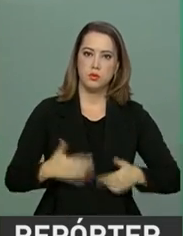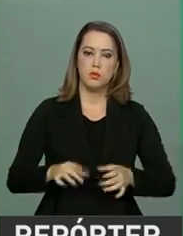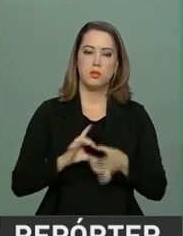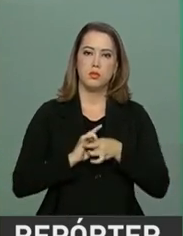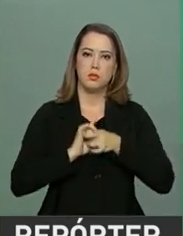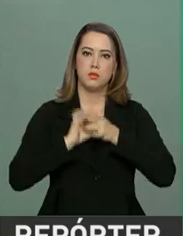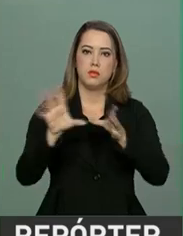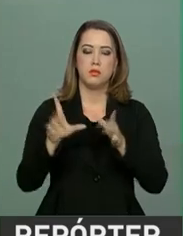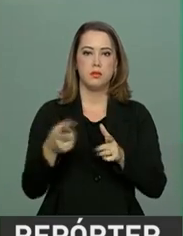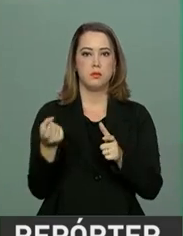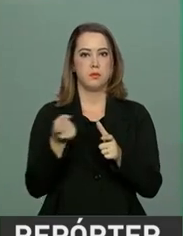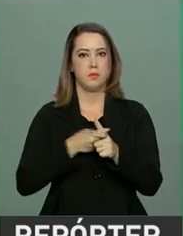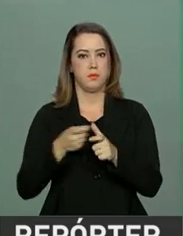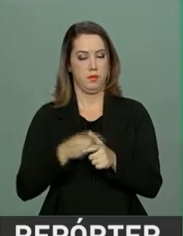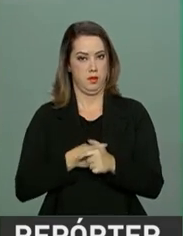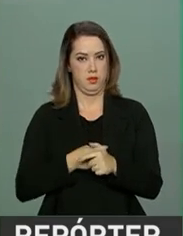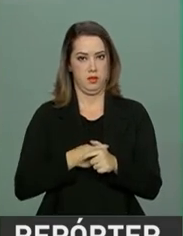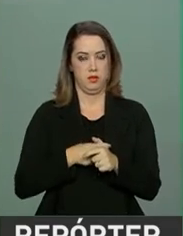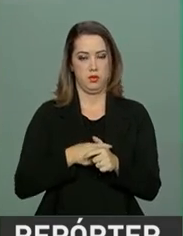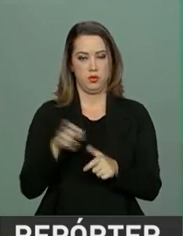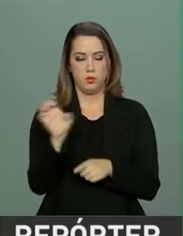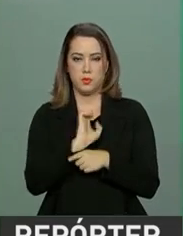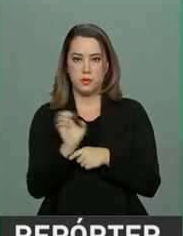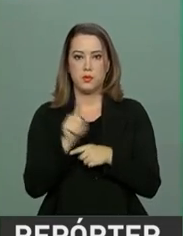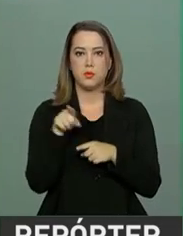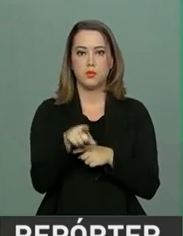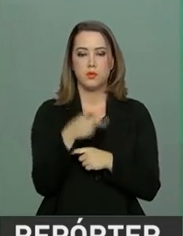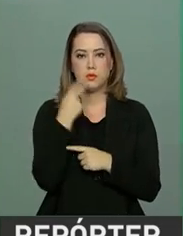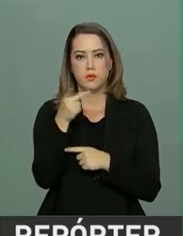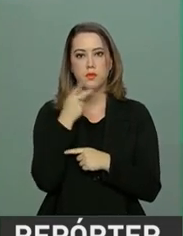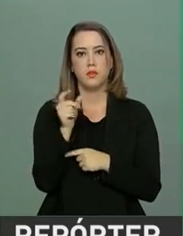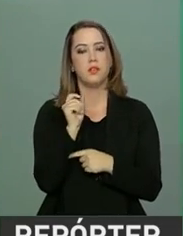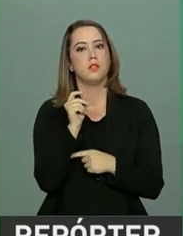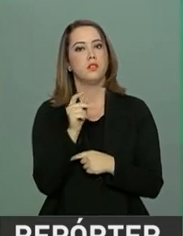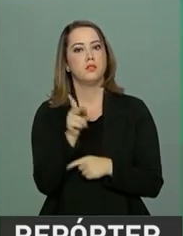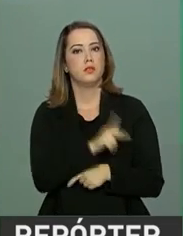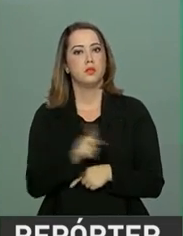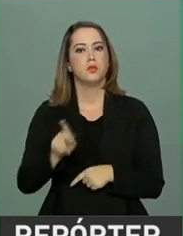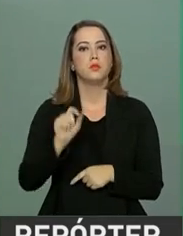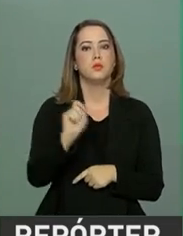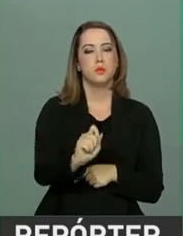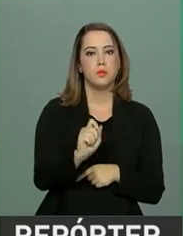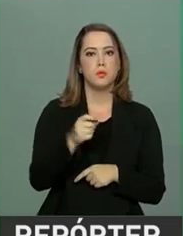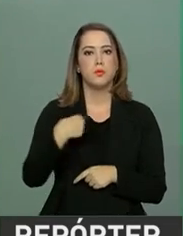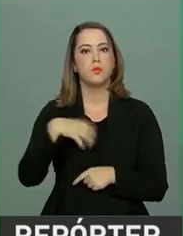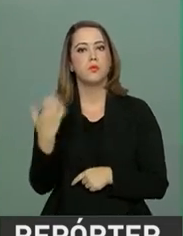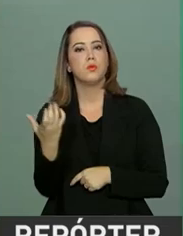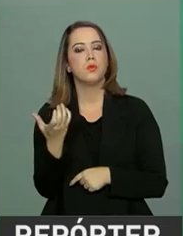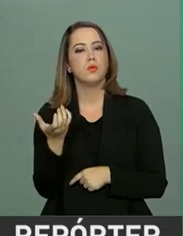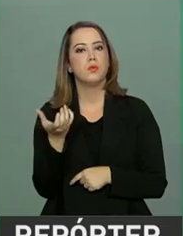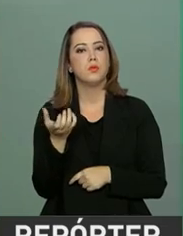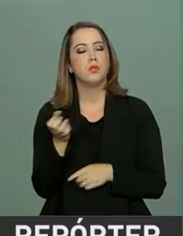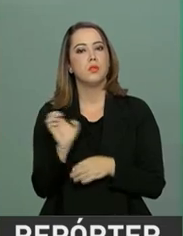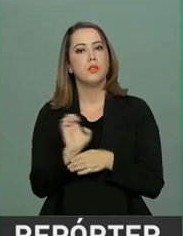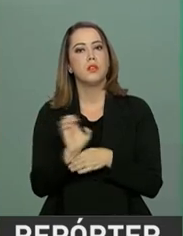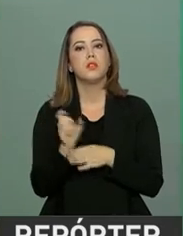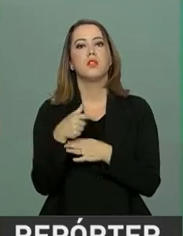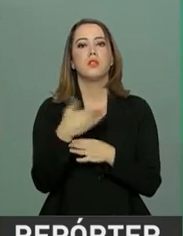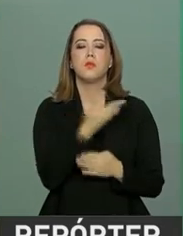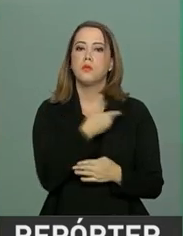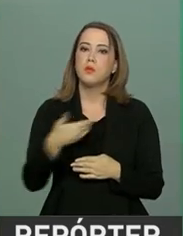que ele possa ser eficiente diz o presidente que o povo na rua hoje qu é do estado